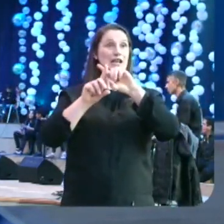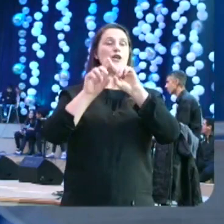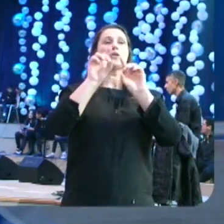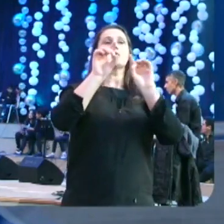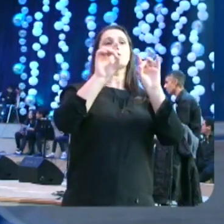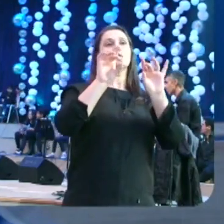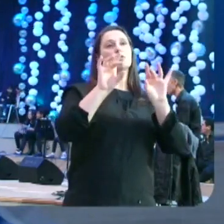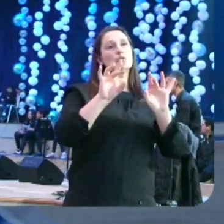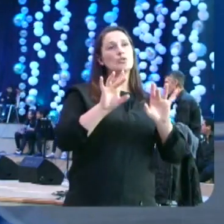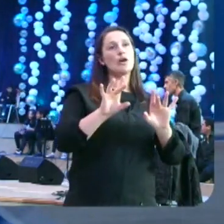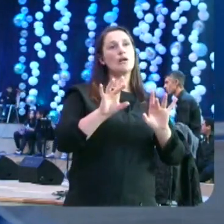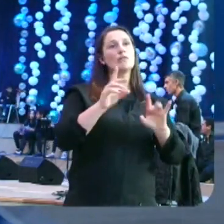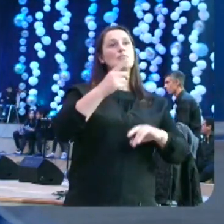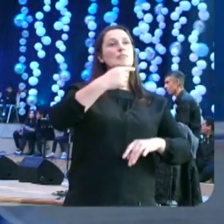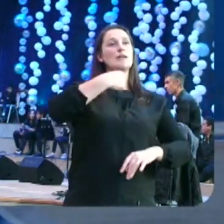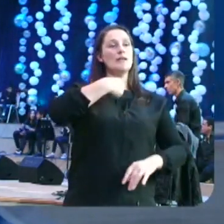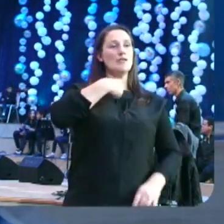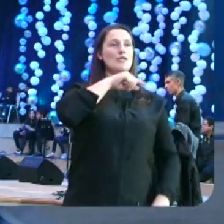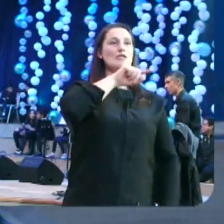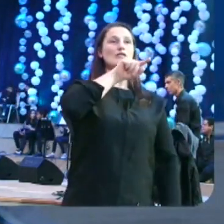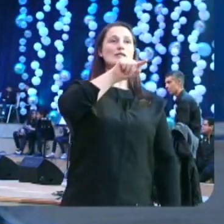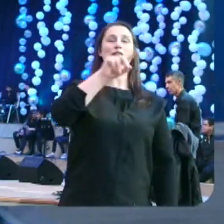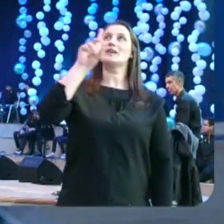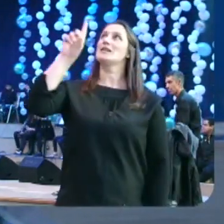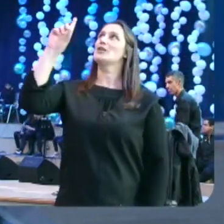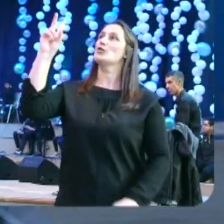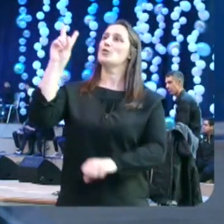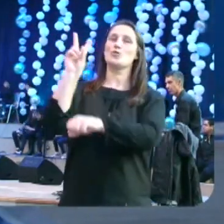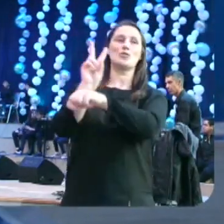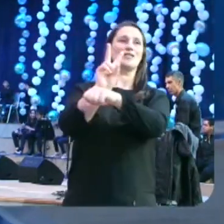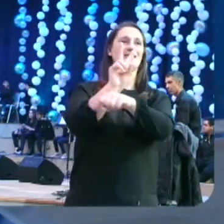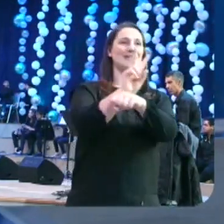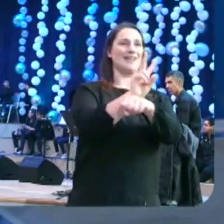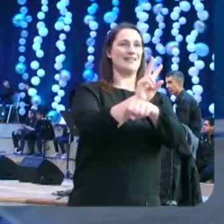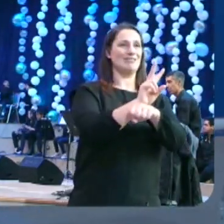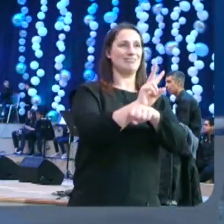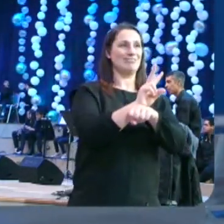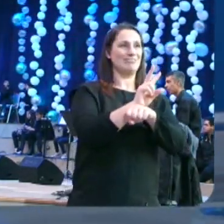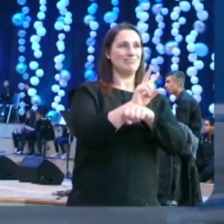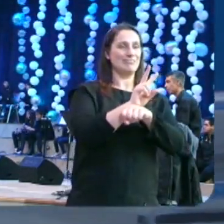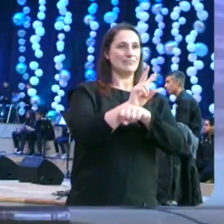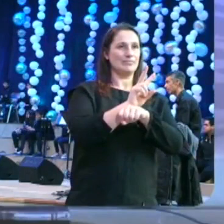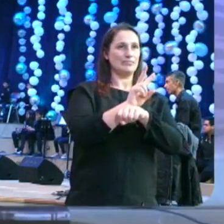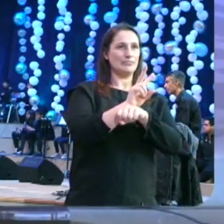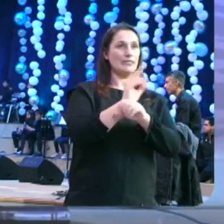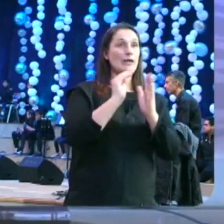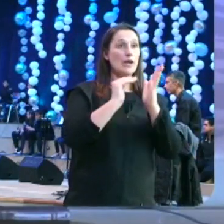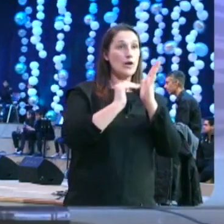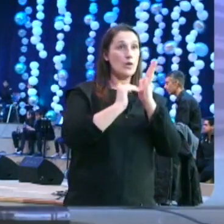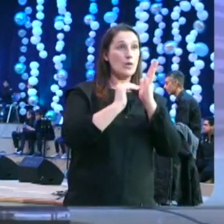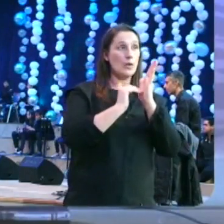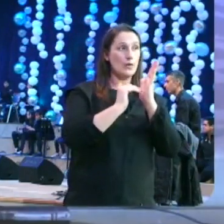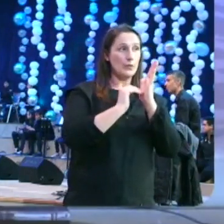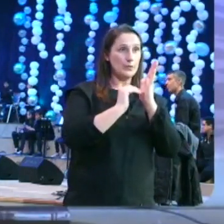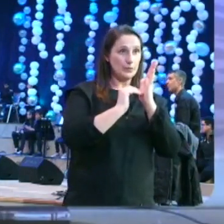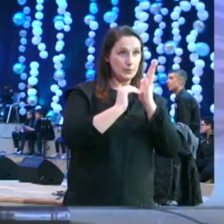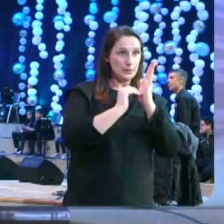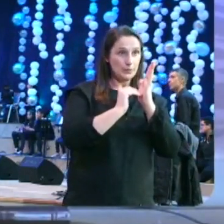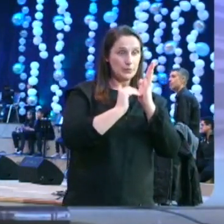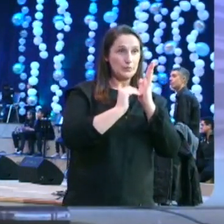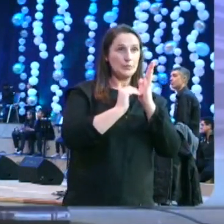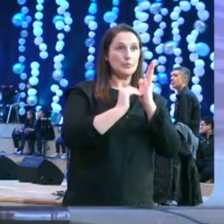que a gente pudesse ser tratado pelo Pai. A última coisa que eu queria deixar com você nessa manhã